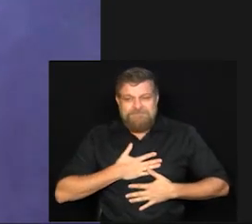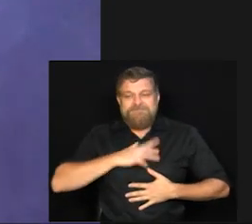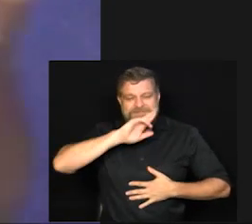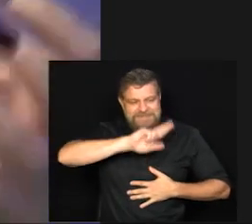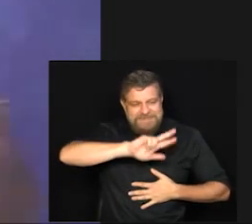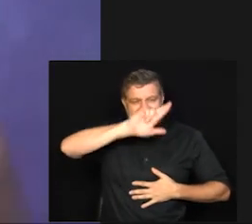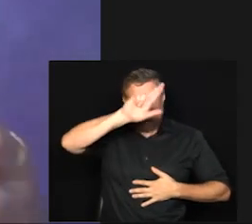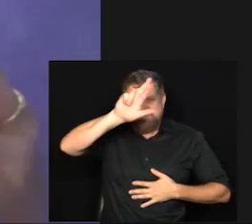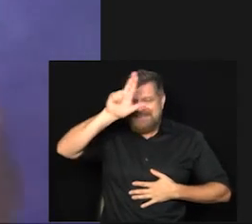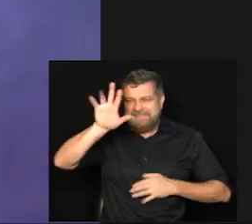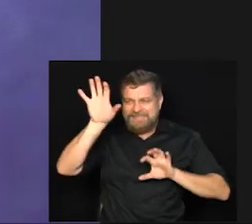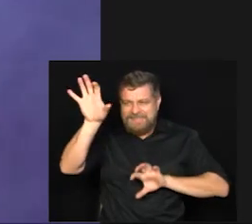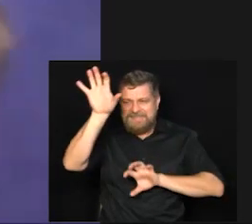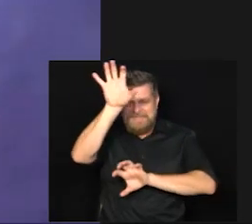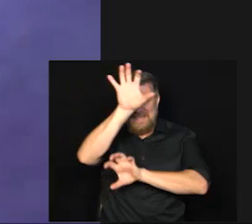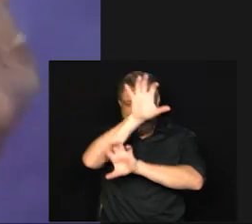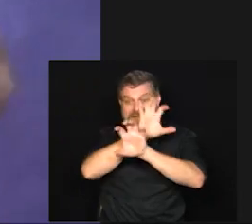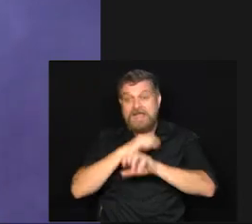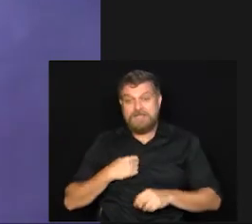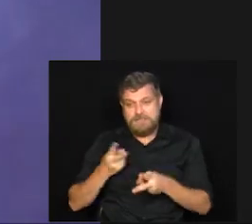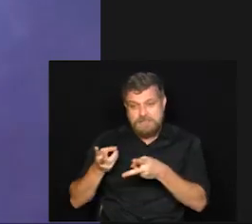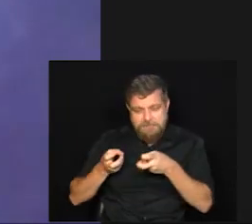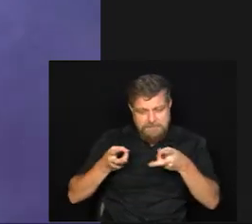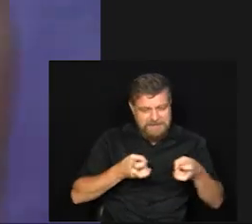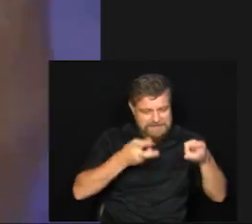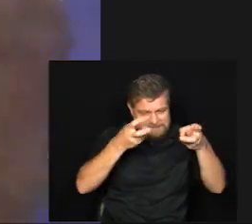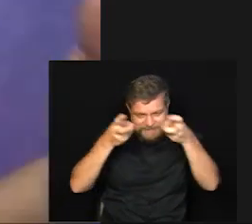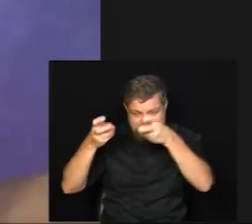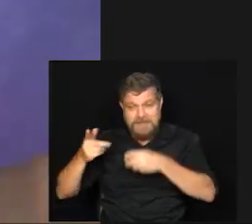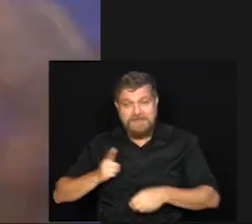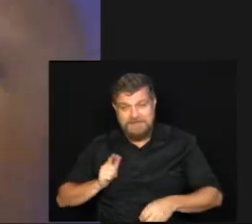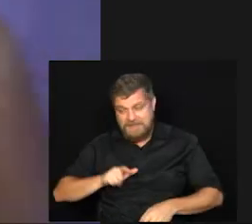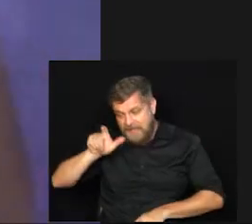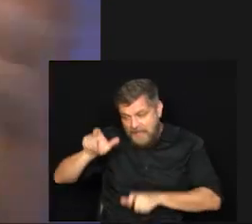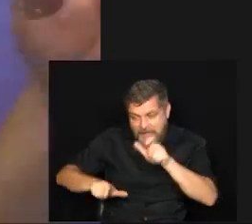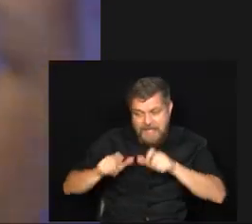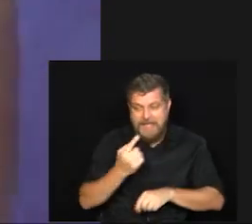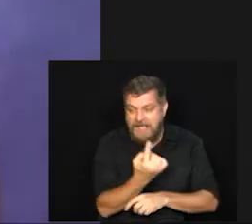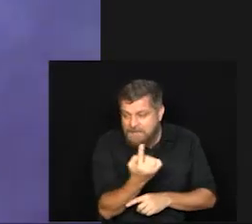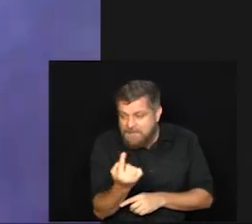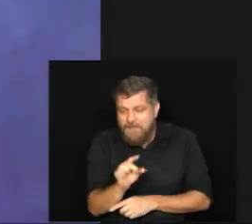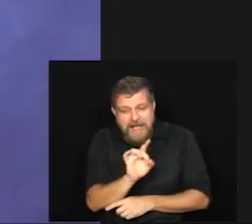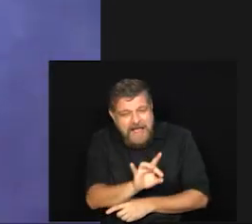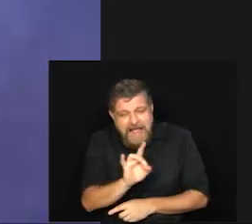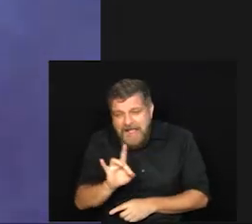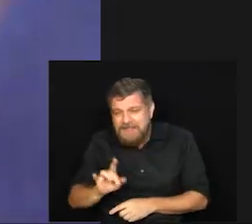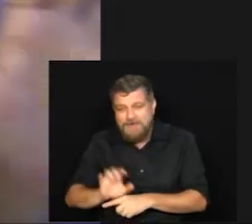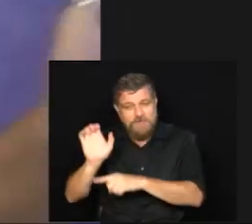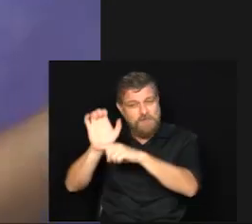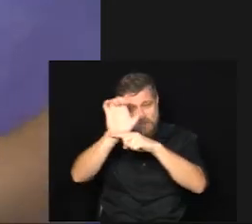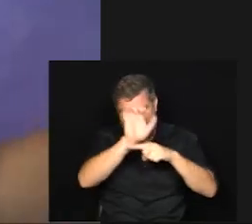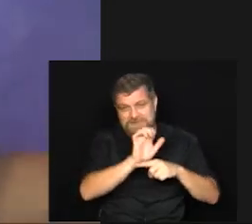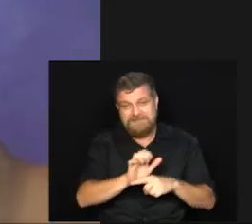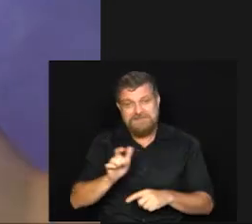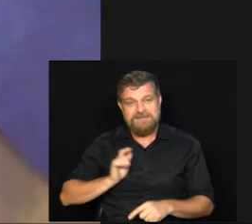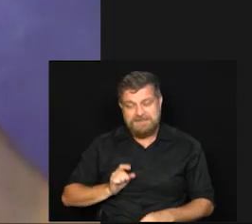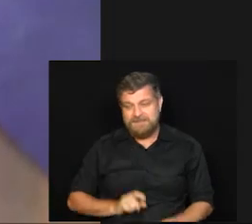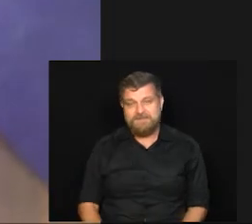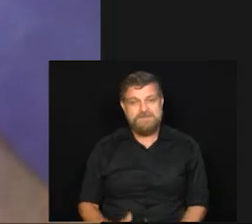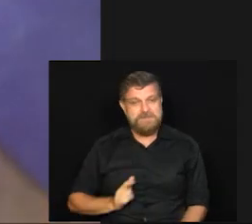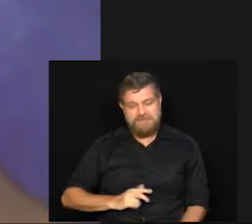gente consegue perceber assim, as mudanças e as reações diferentes de acordo com estados e de cada